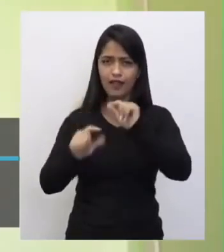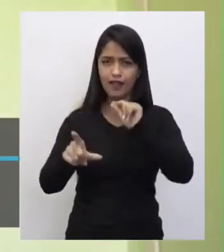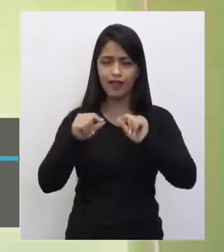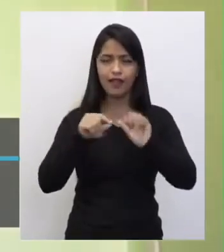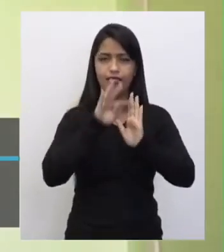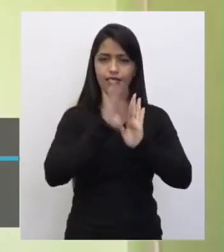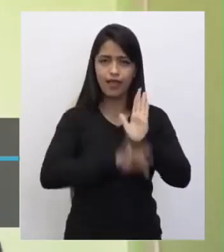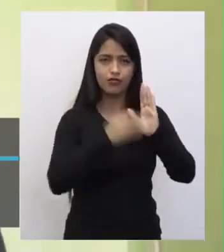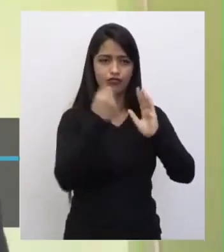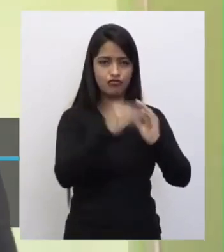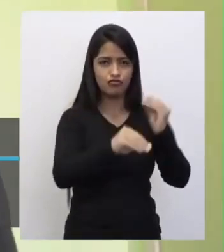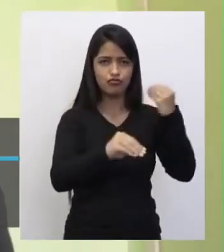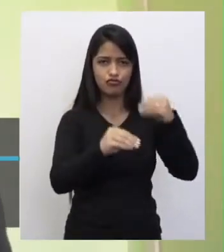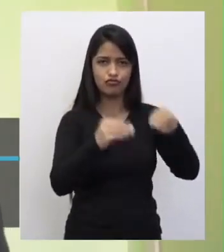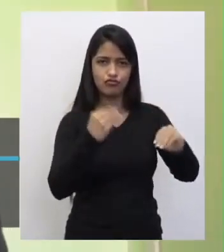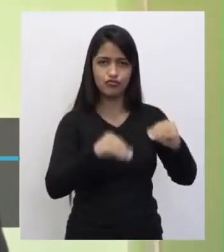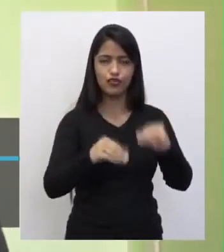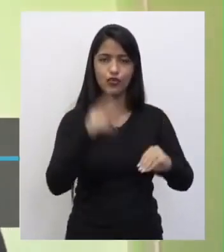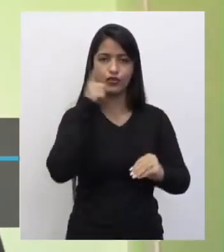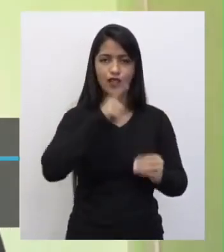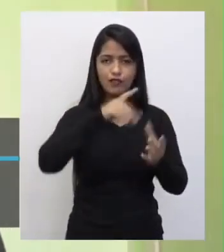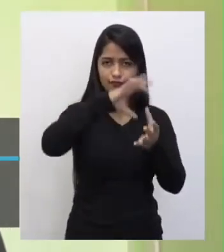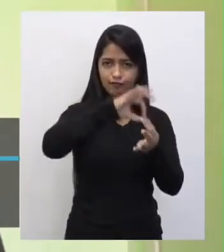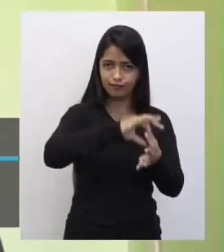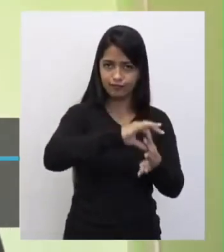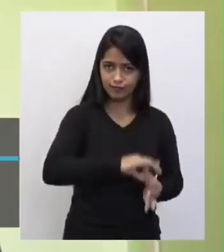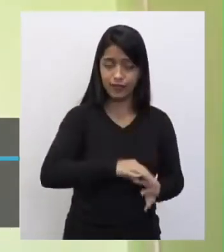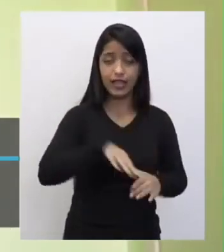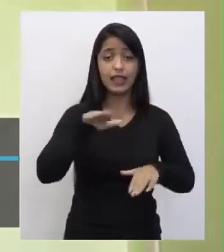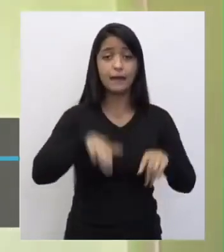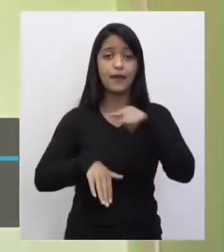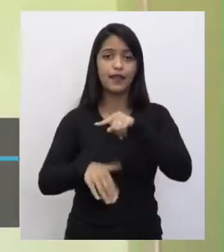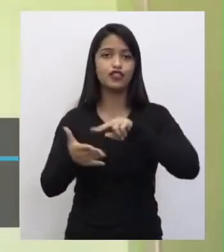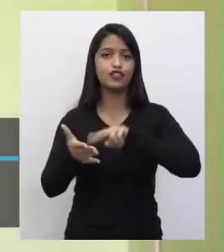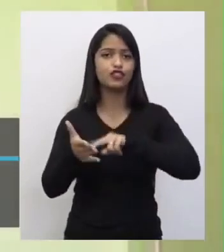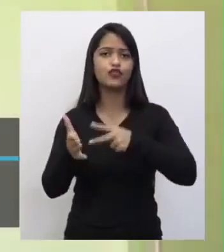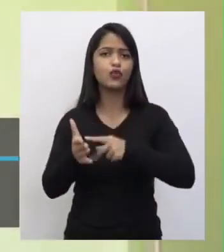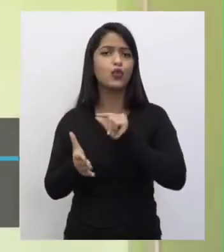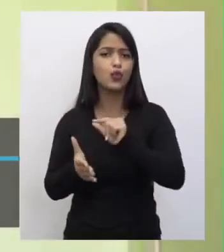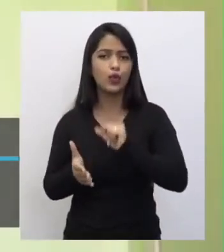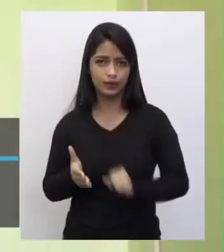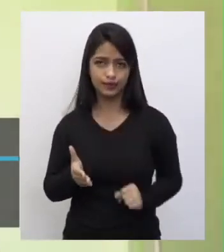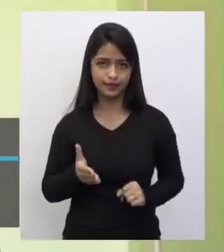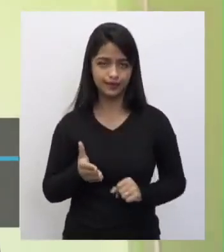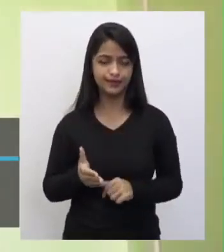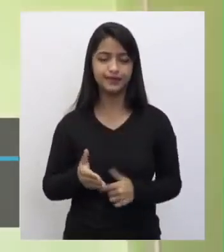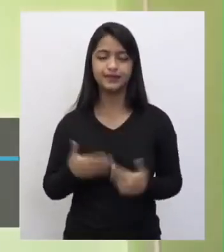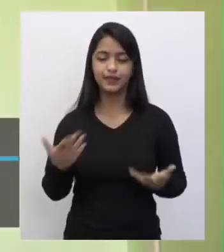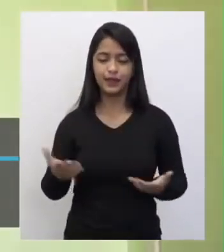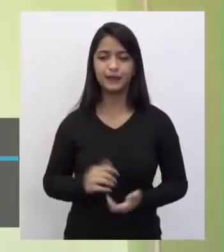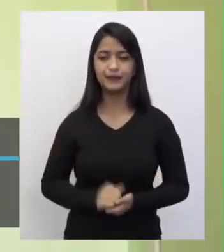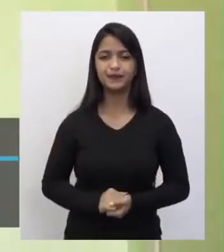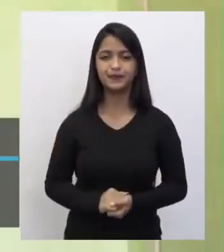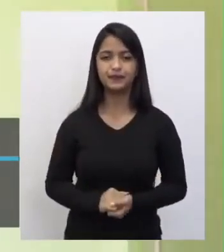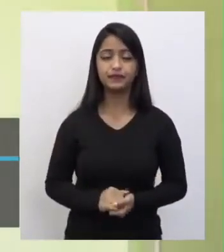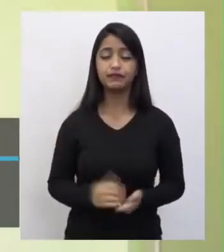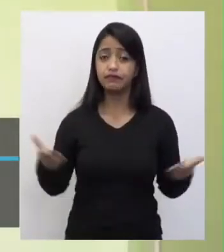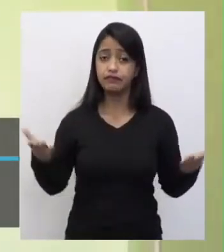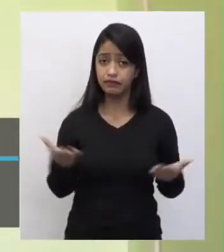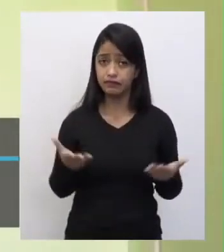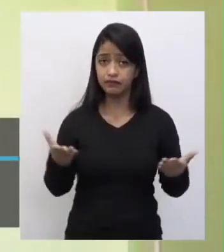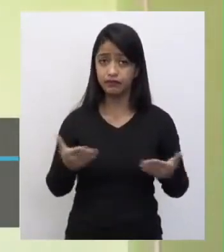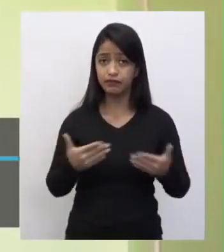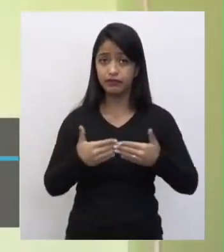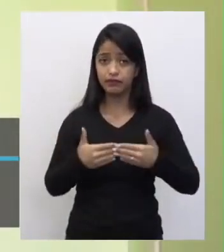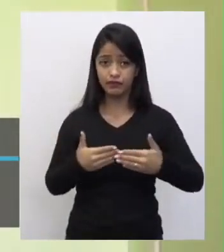texto a partir do que eles significam, né? Então, pessoal, a partir, né, de agora,